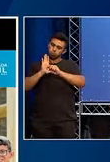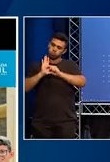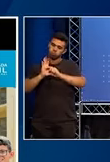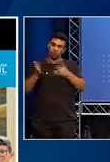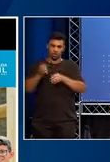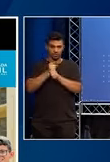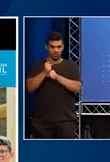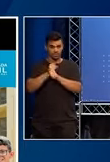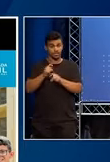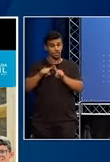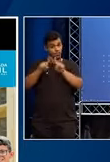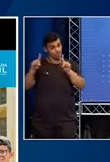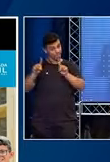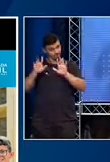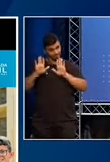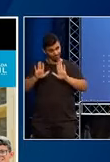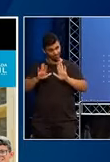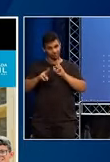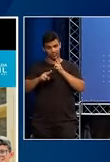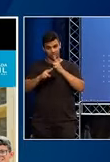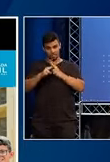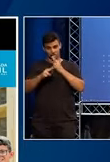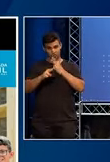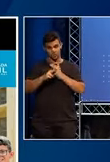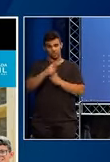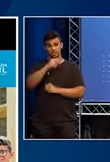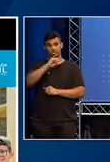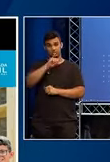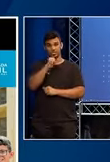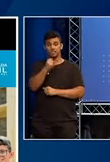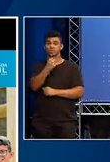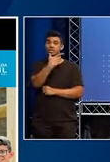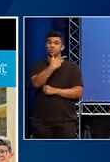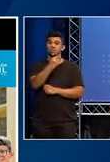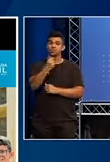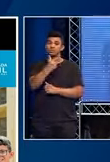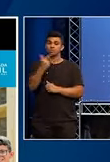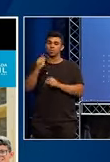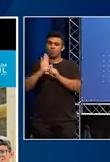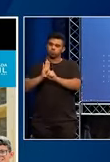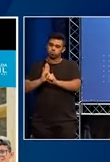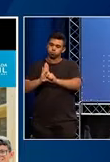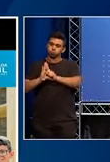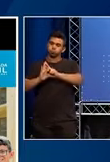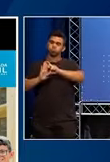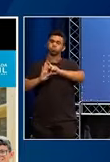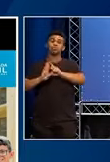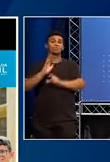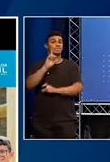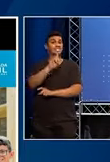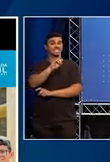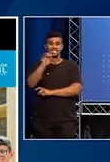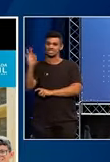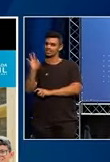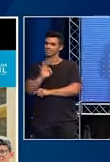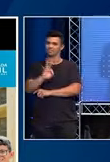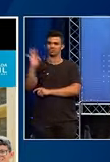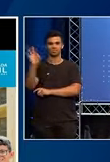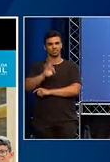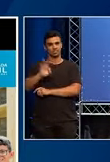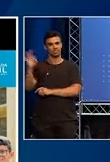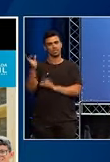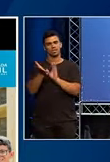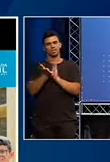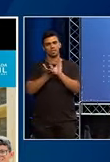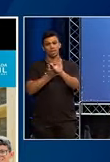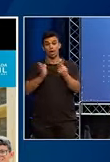Econômica Federal, em janeiro de 2022, nós crescemos 100% em